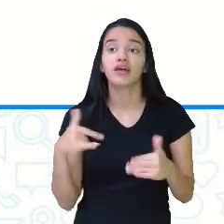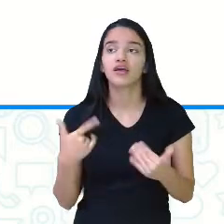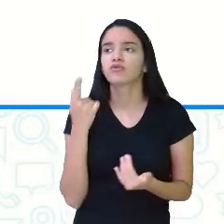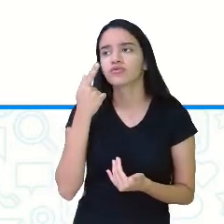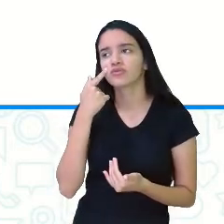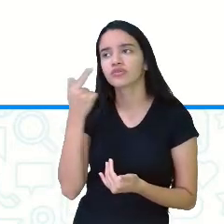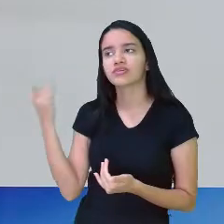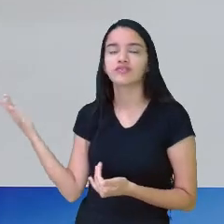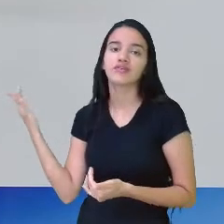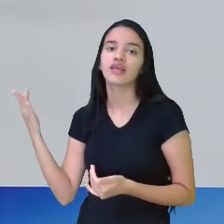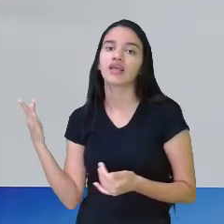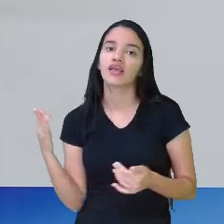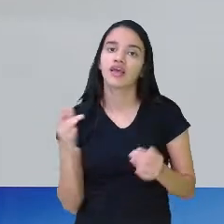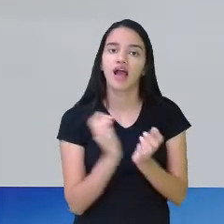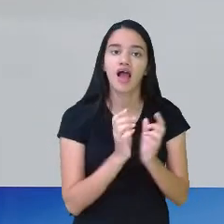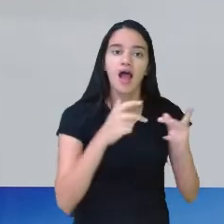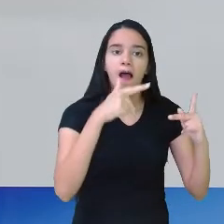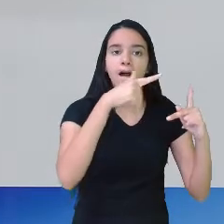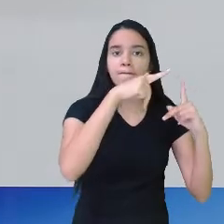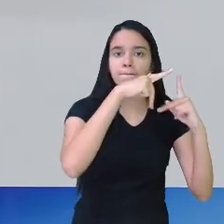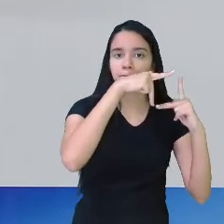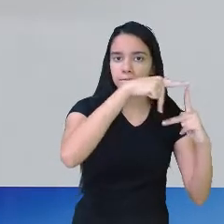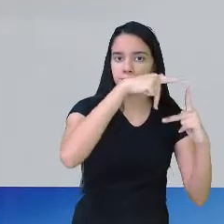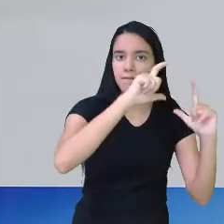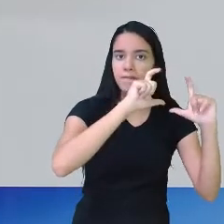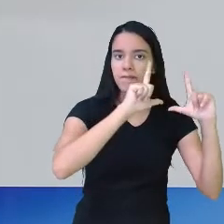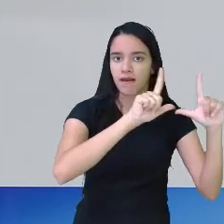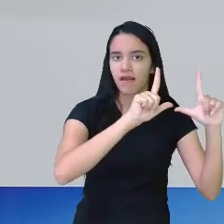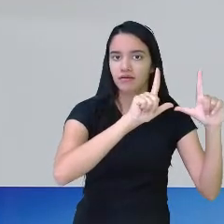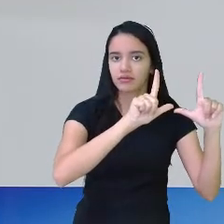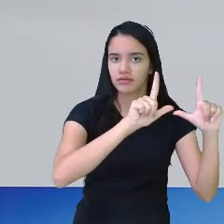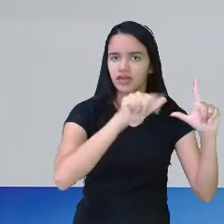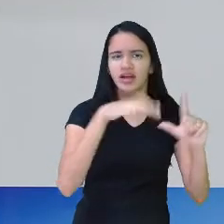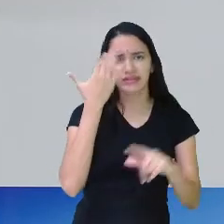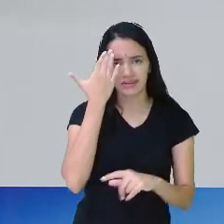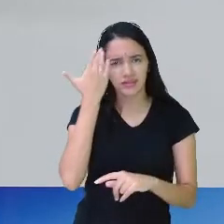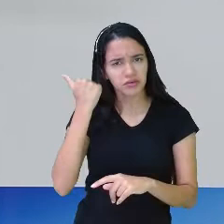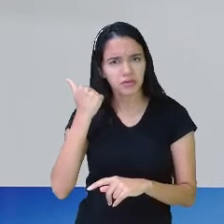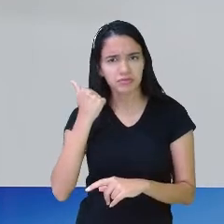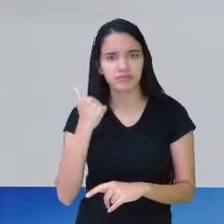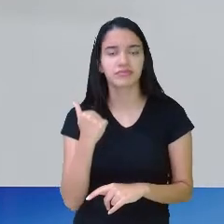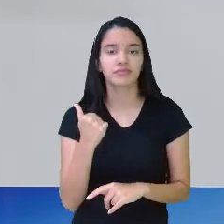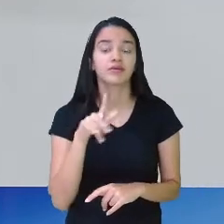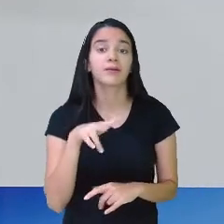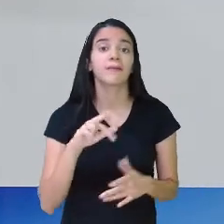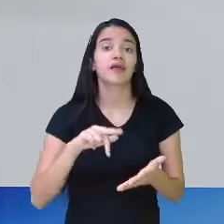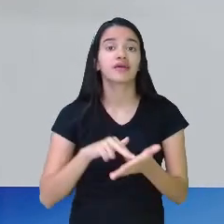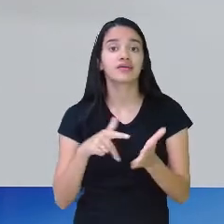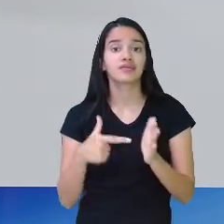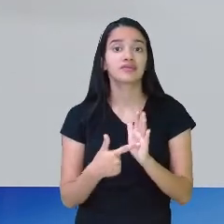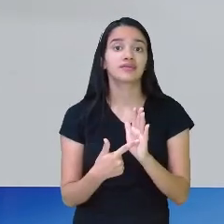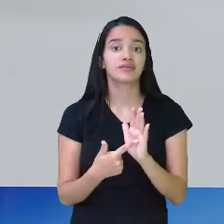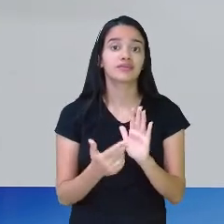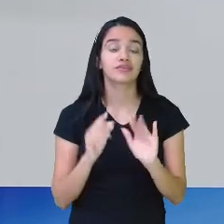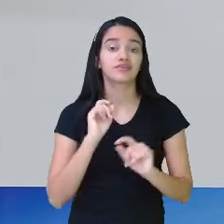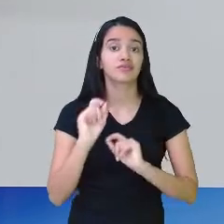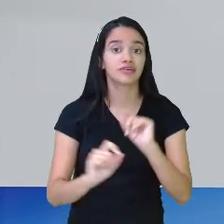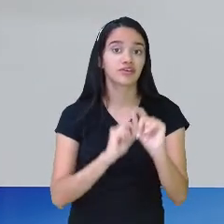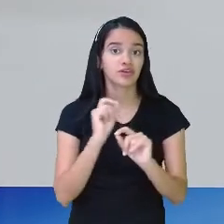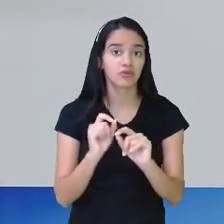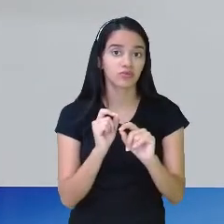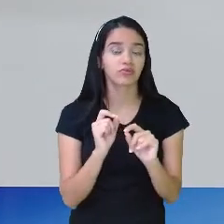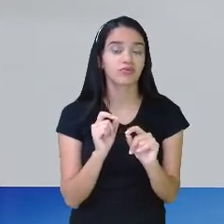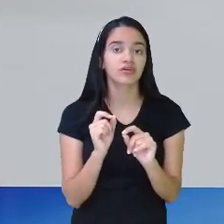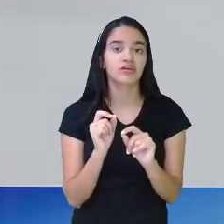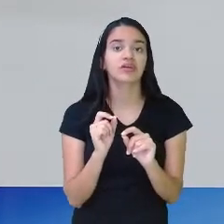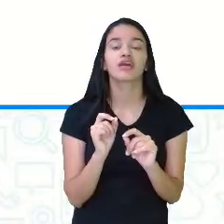vê essa plaquinha ali, ó, aquela plaquinha ali, ó, sabe que aquela plaquinha ali é uma plaquinha que foi feita e